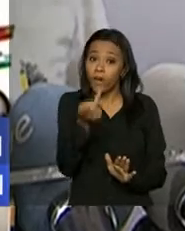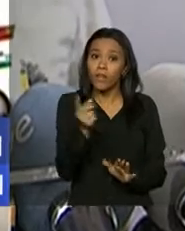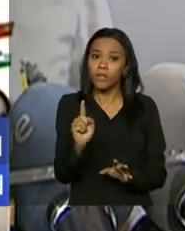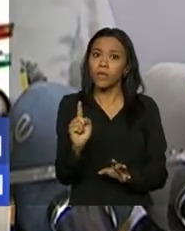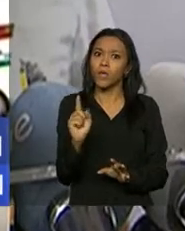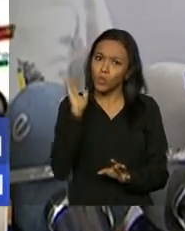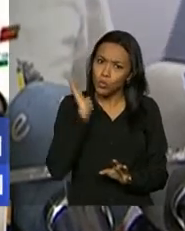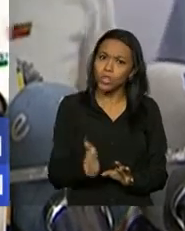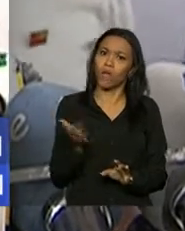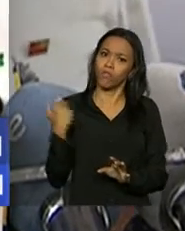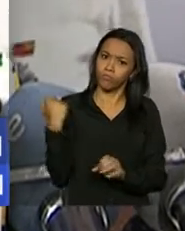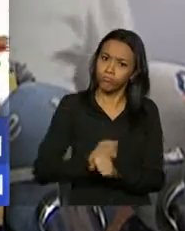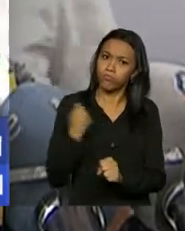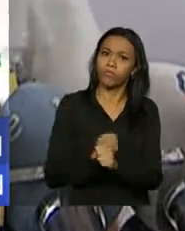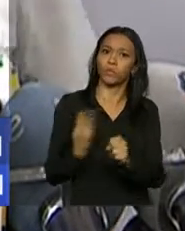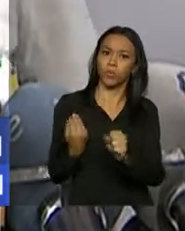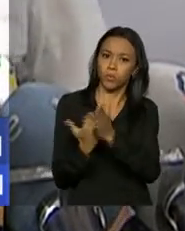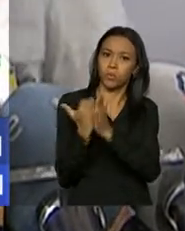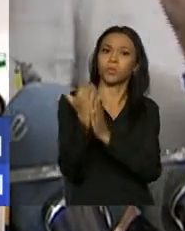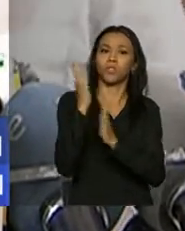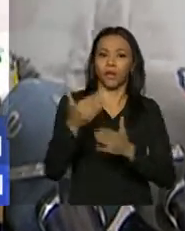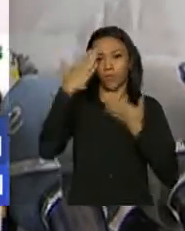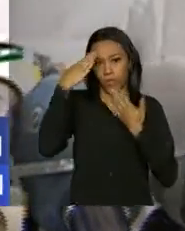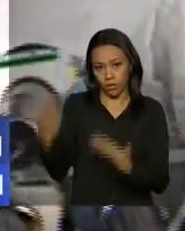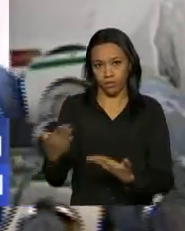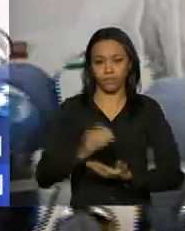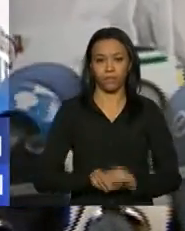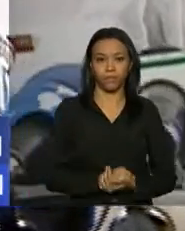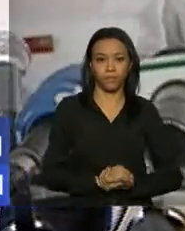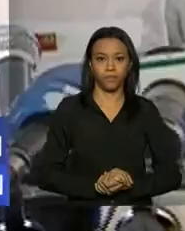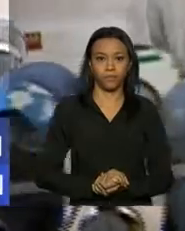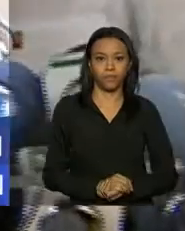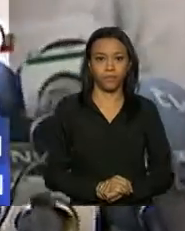o quanto nós fizemos. Então, obrigado.